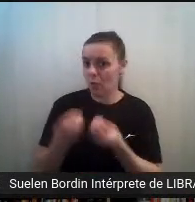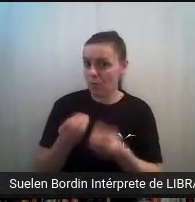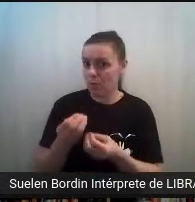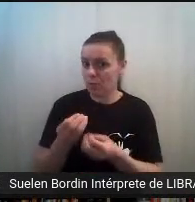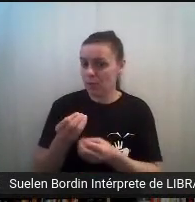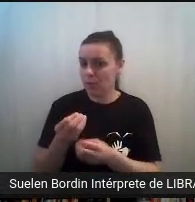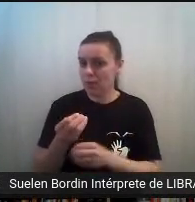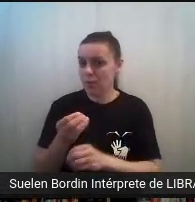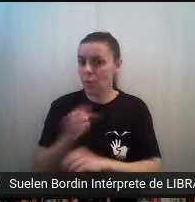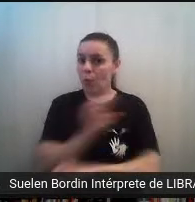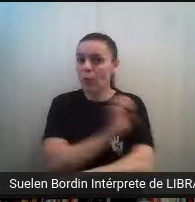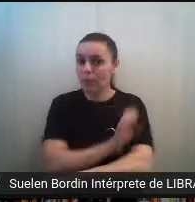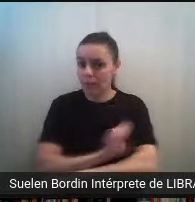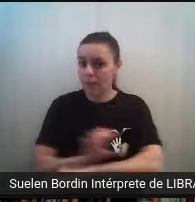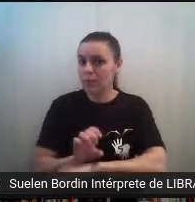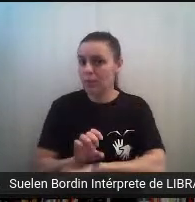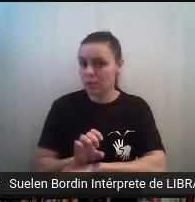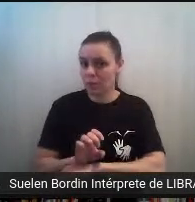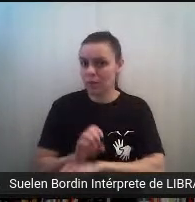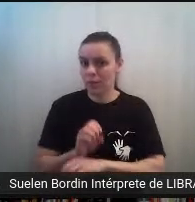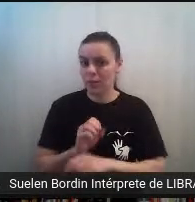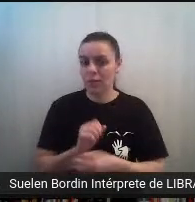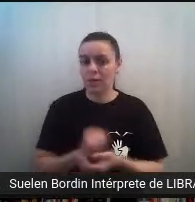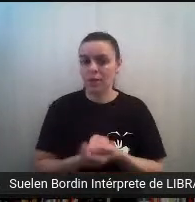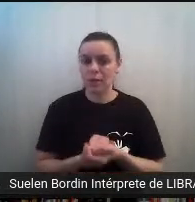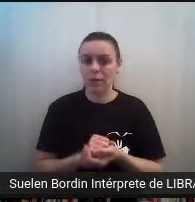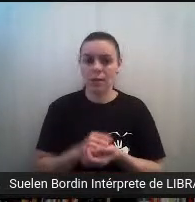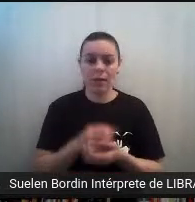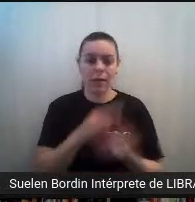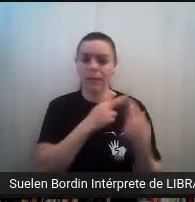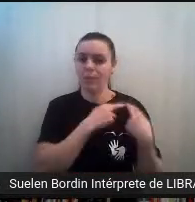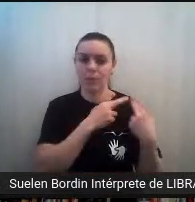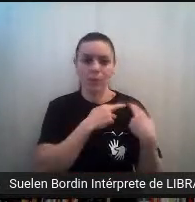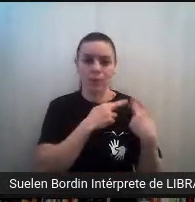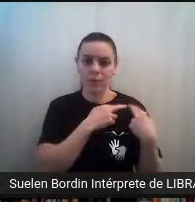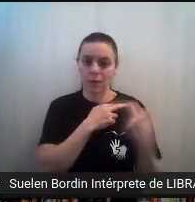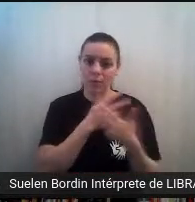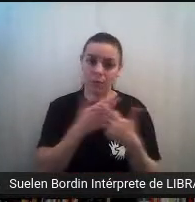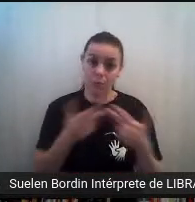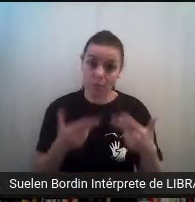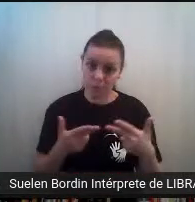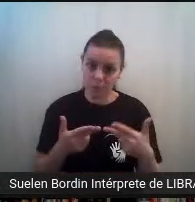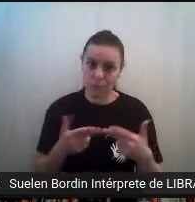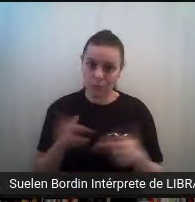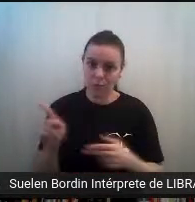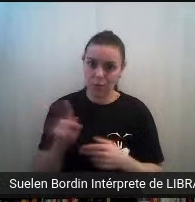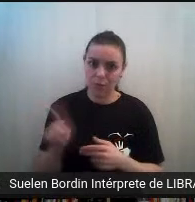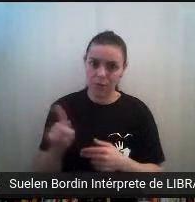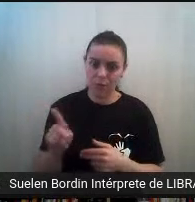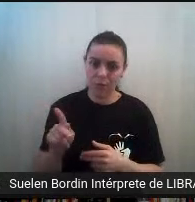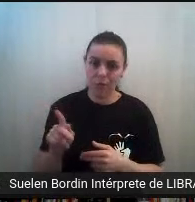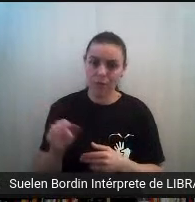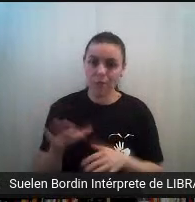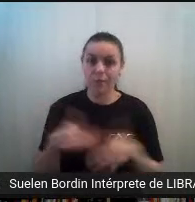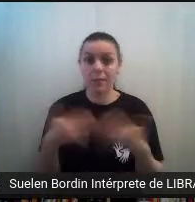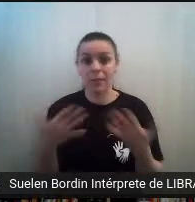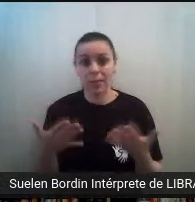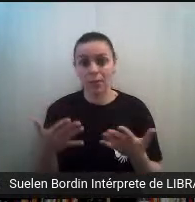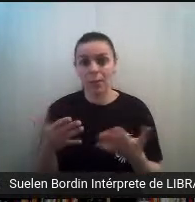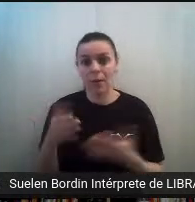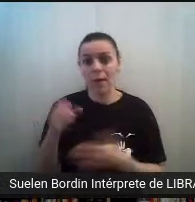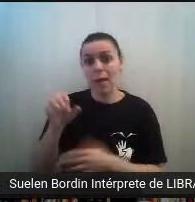Os professores, eles não são responsáveis por algumas coisas. Então, por exemplo, esses TAs, que a gente